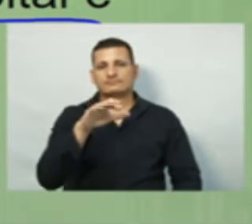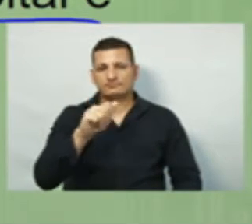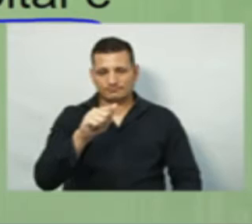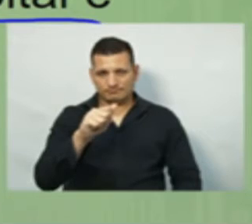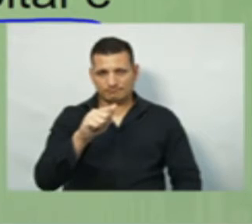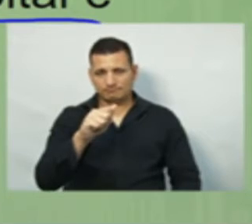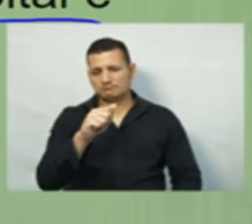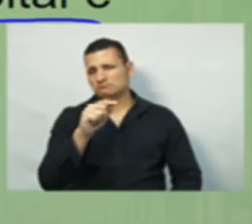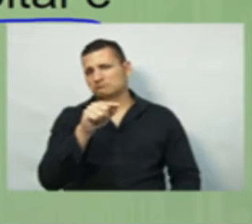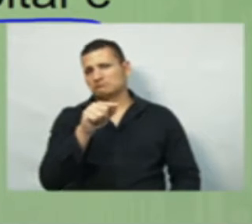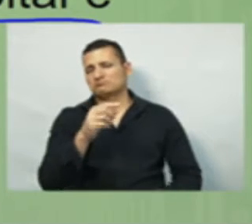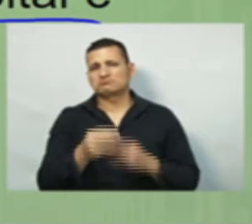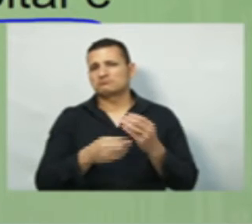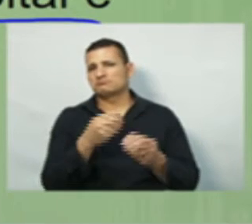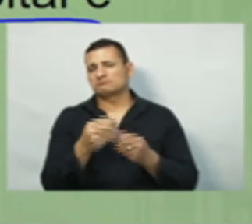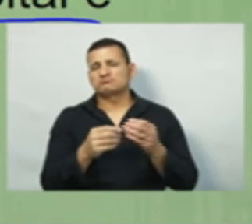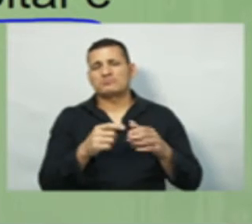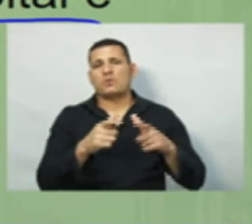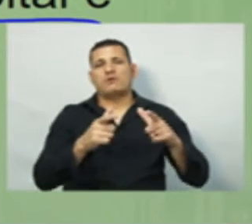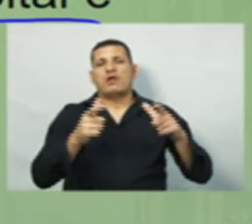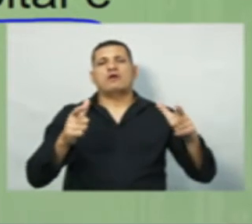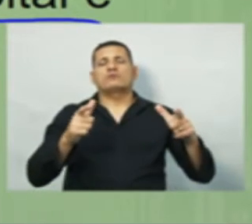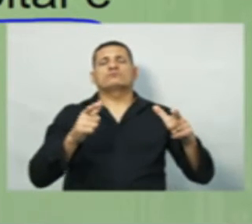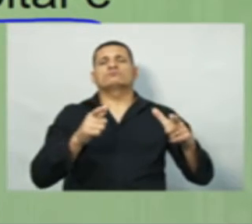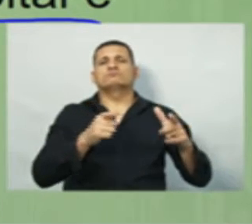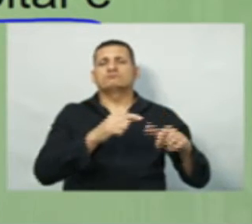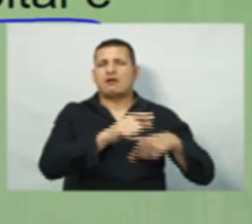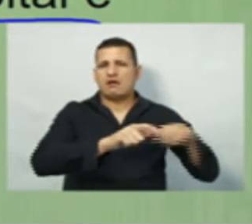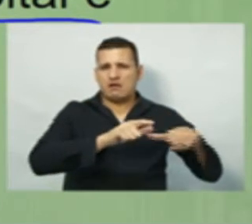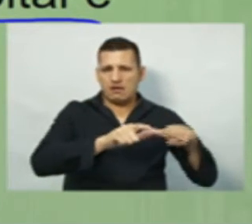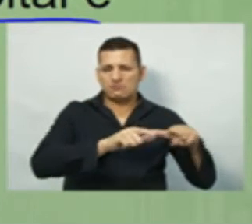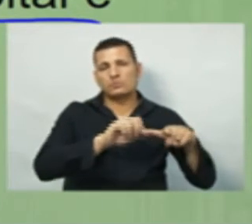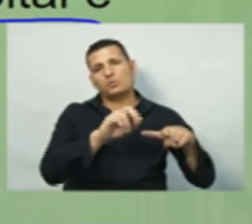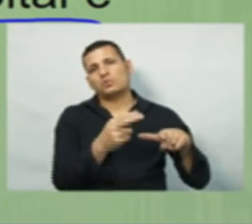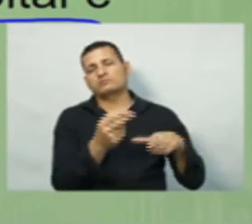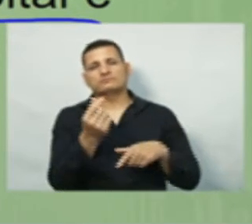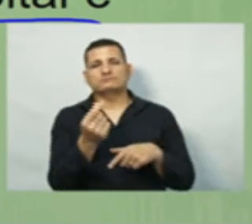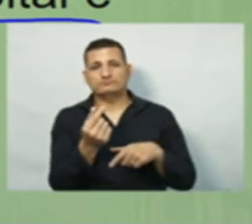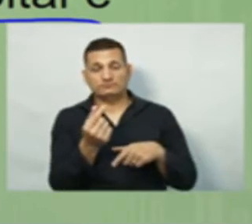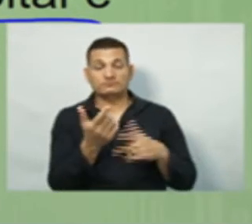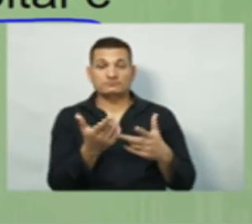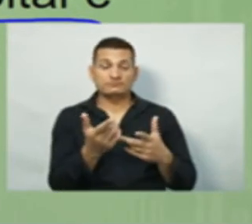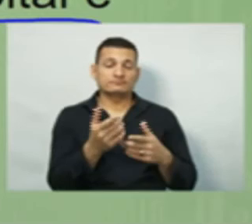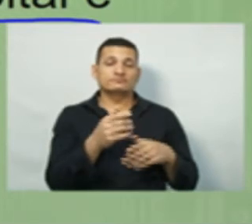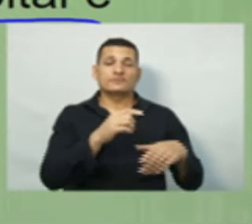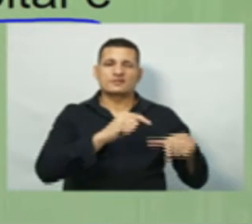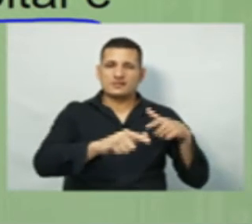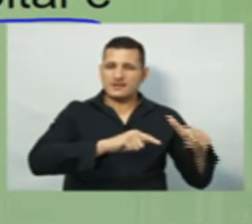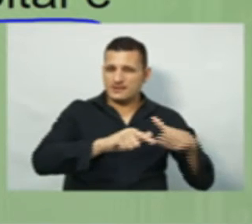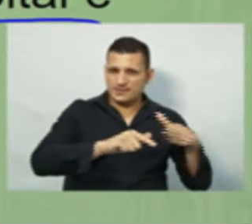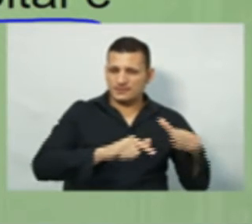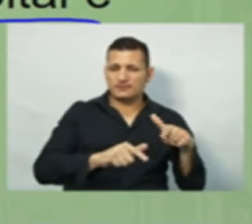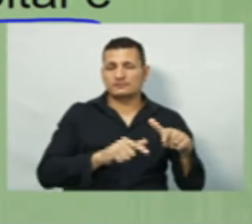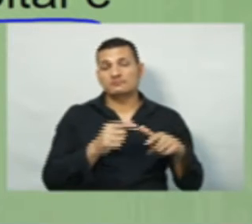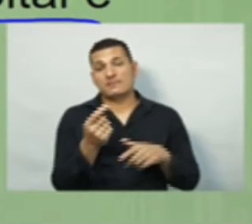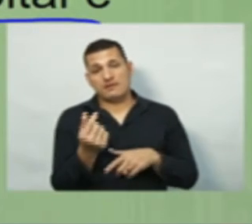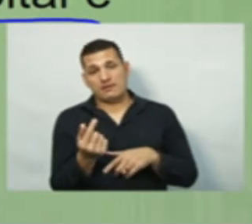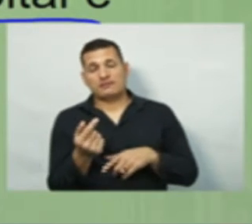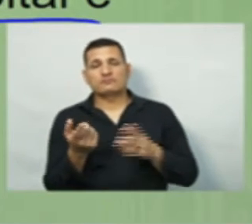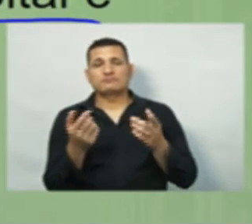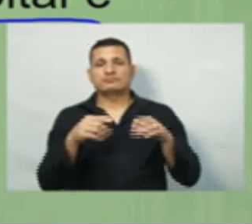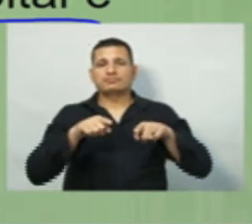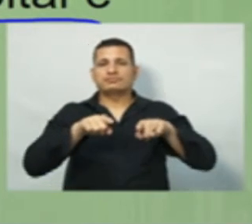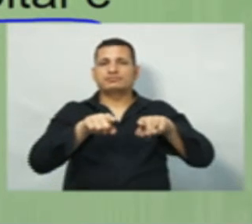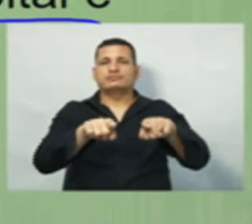da produtividade ou da renda. Na economia a gente fala que produtividade e renda andam juntas. A gente só